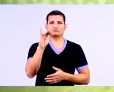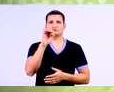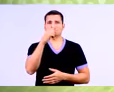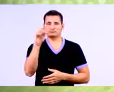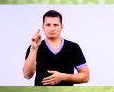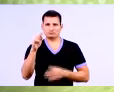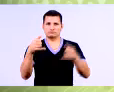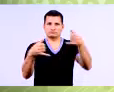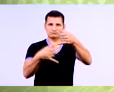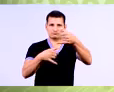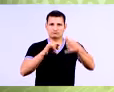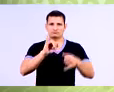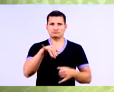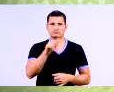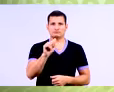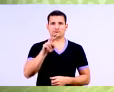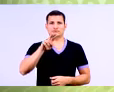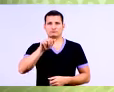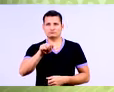do JavaScript.